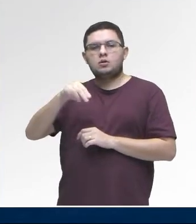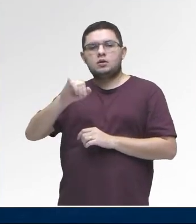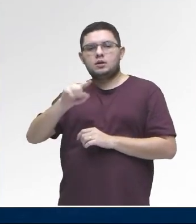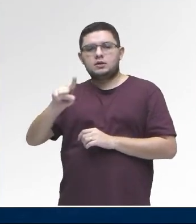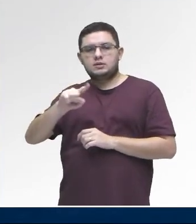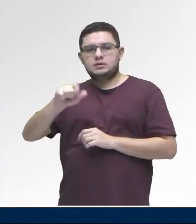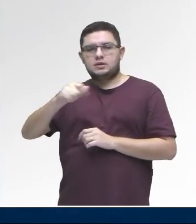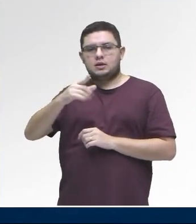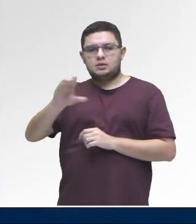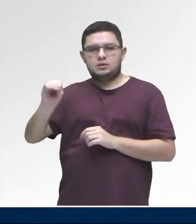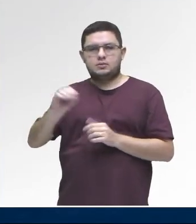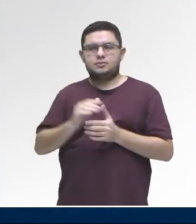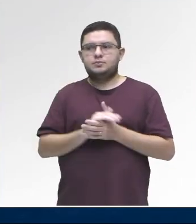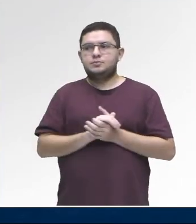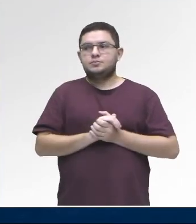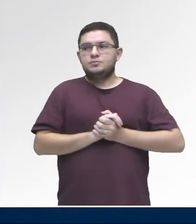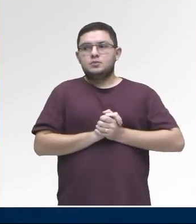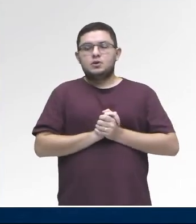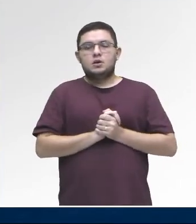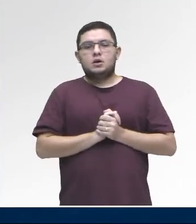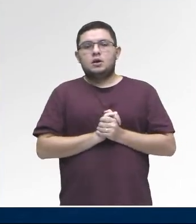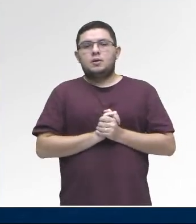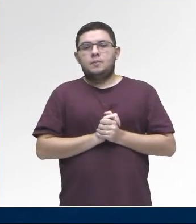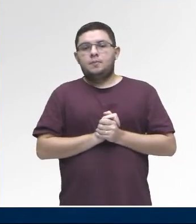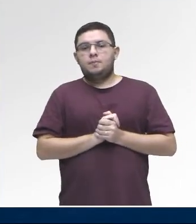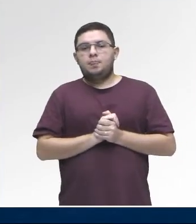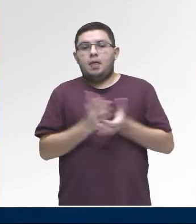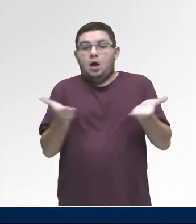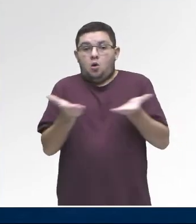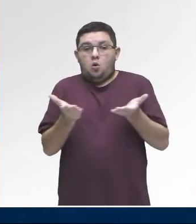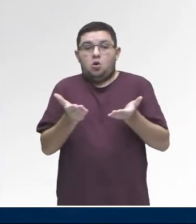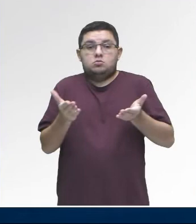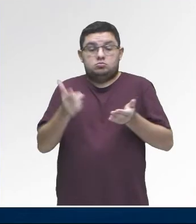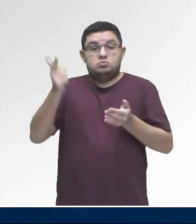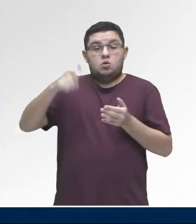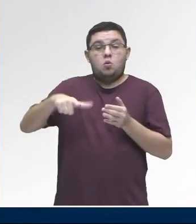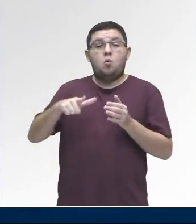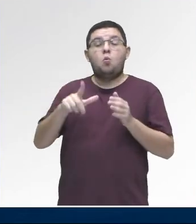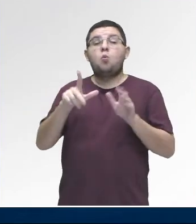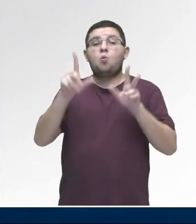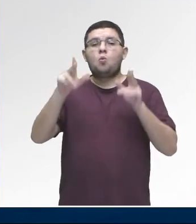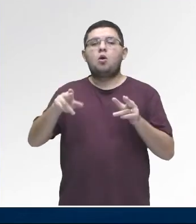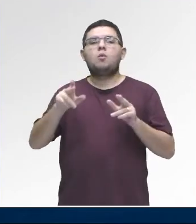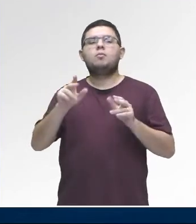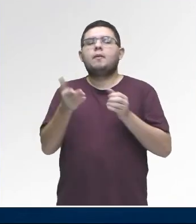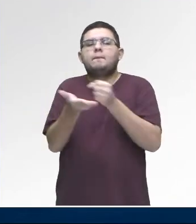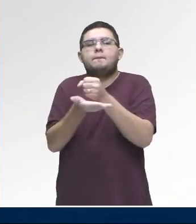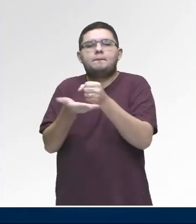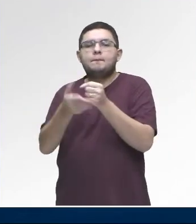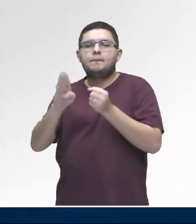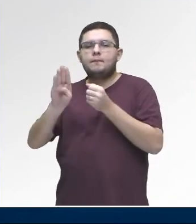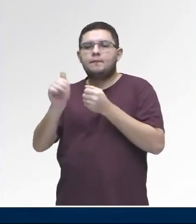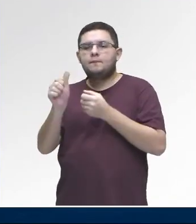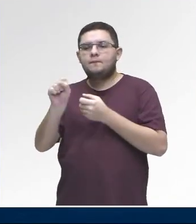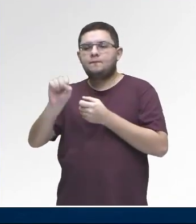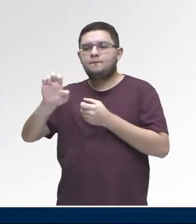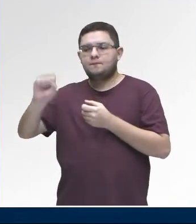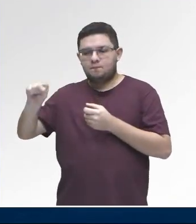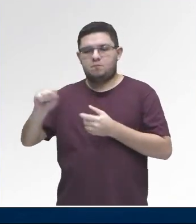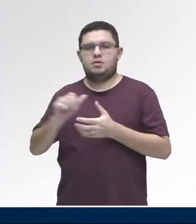Agora a gente vai fazer a mesma coisa para as bases. Lembrando que